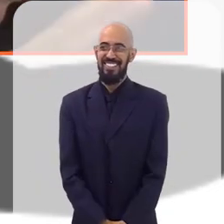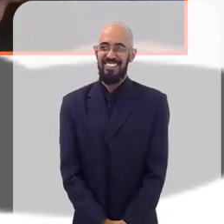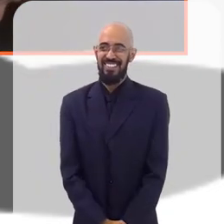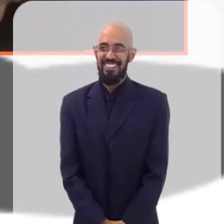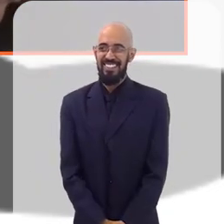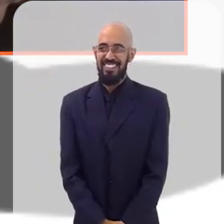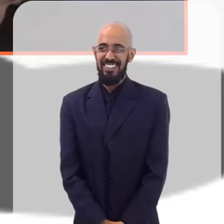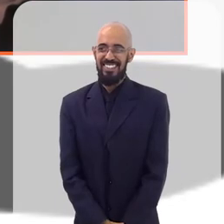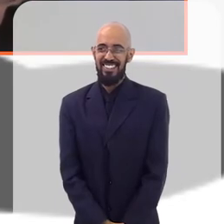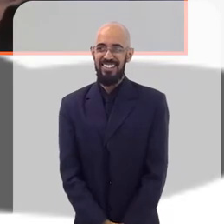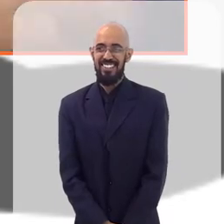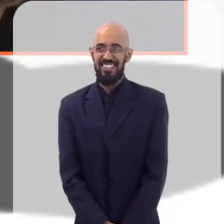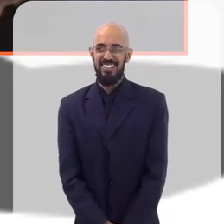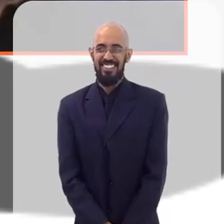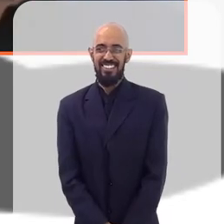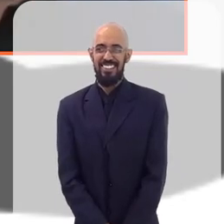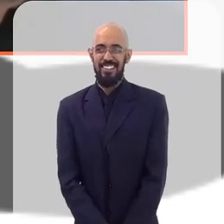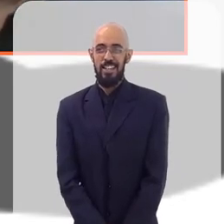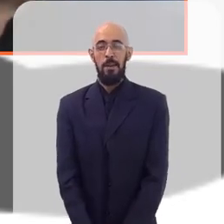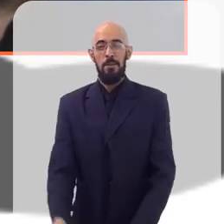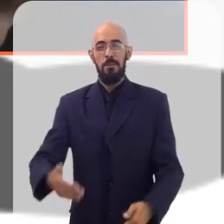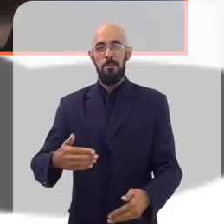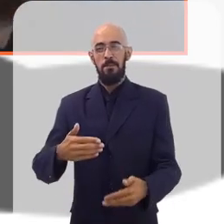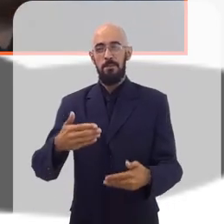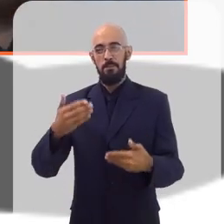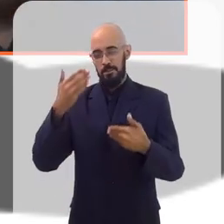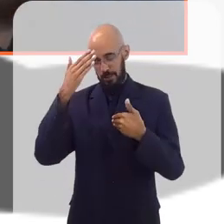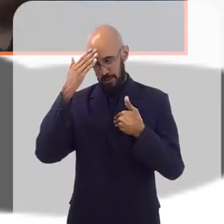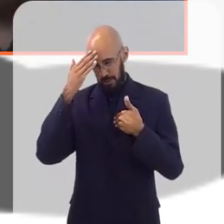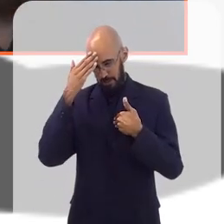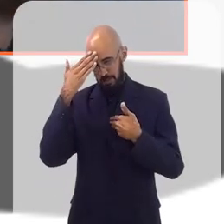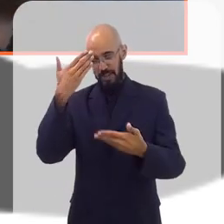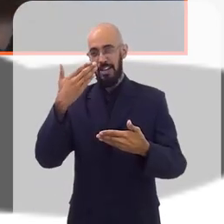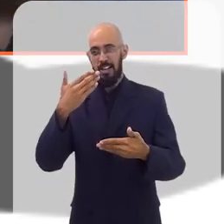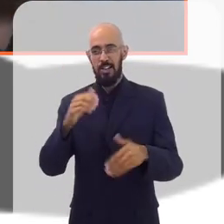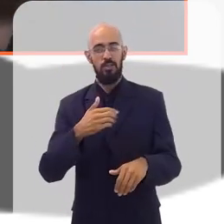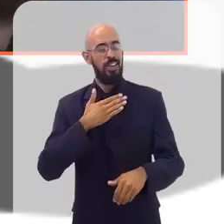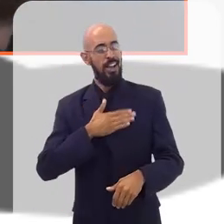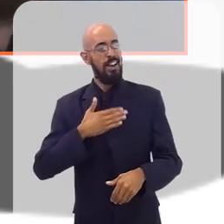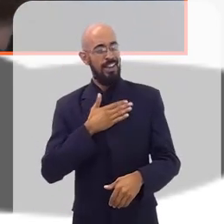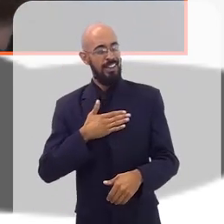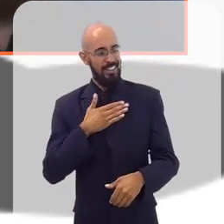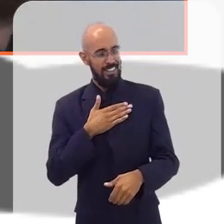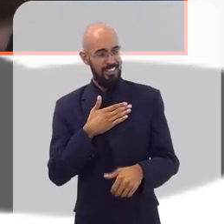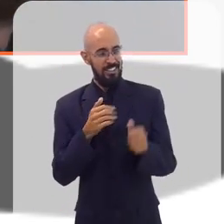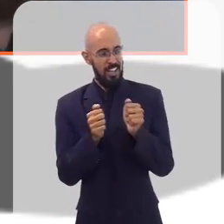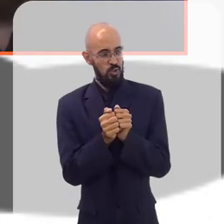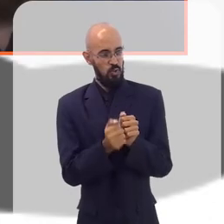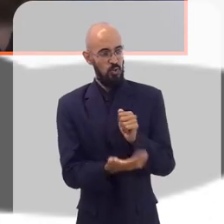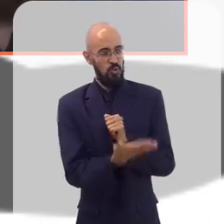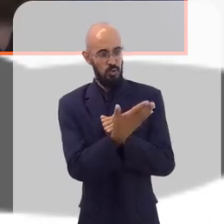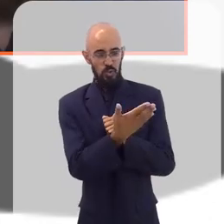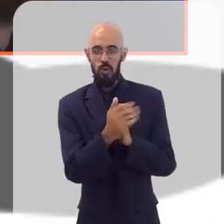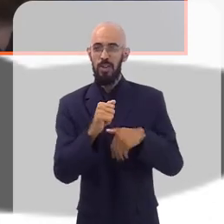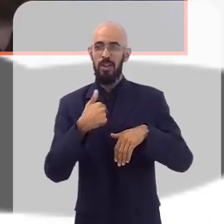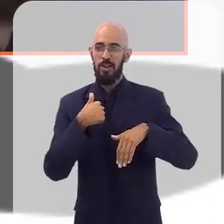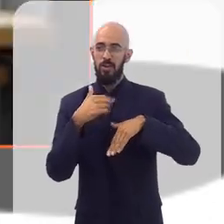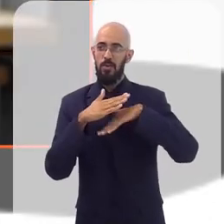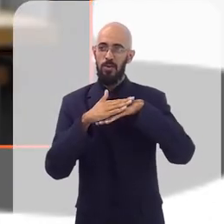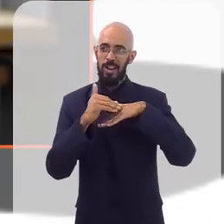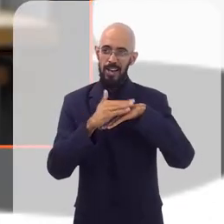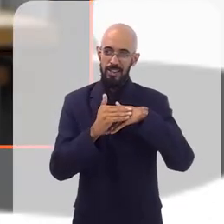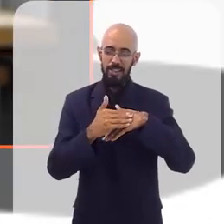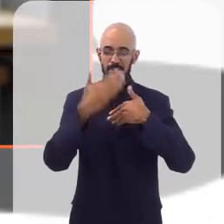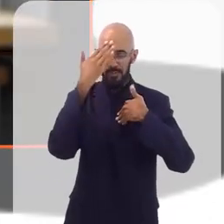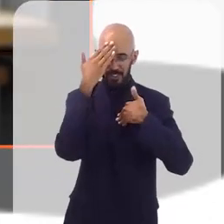aqui muito obrigado por estar com o Senhor então eu com muito